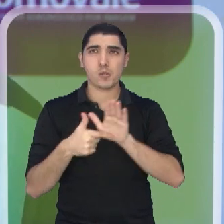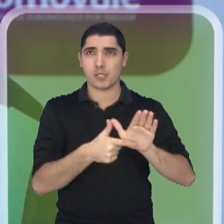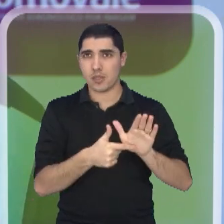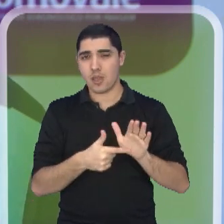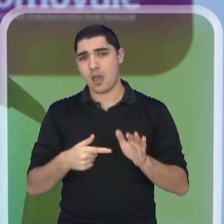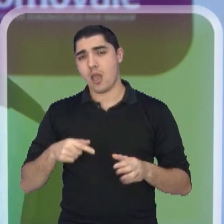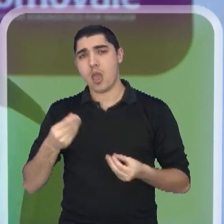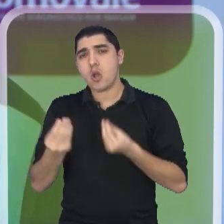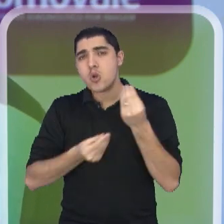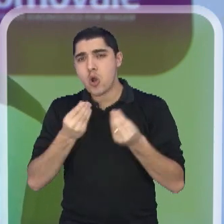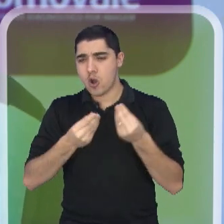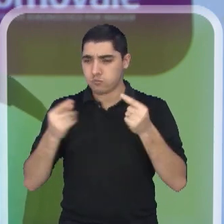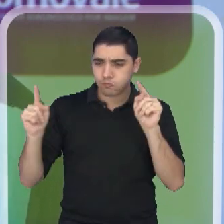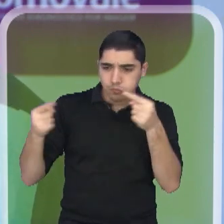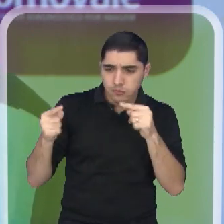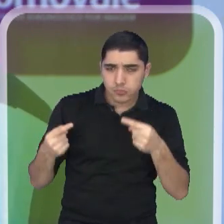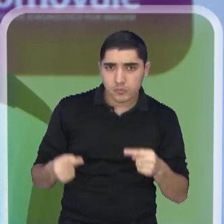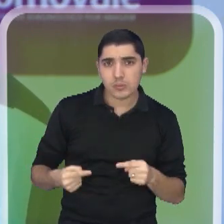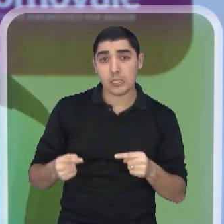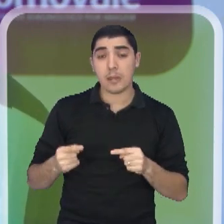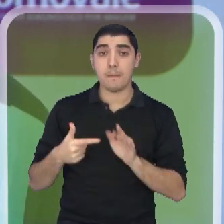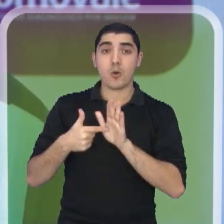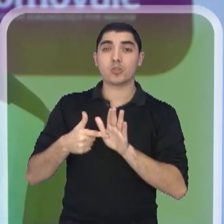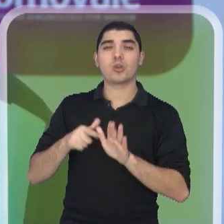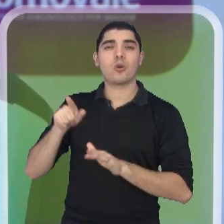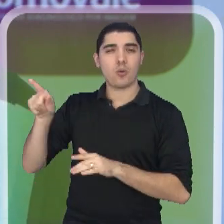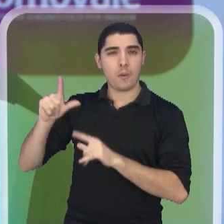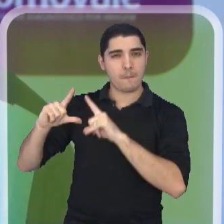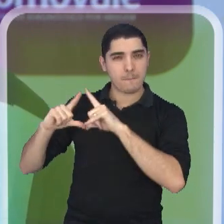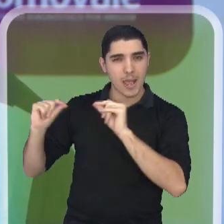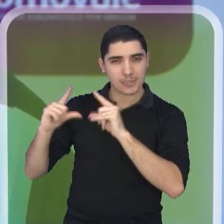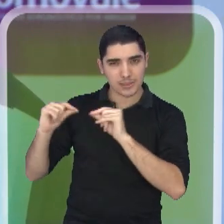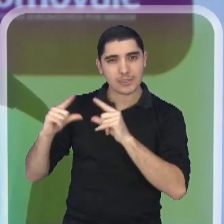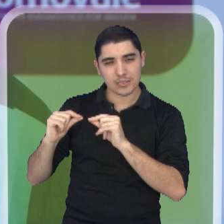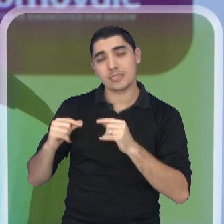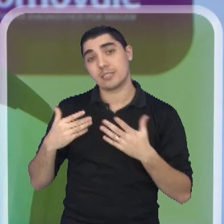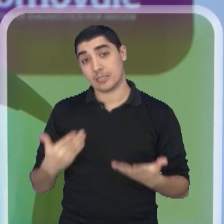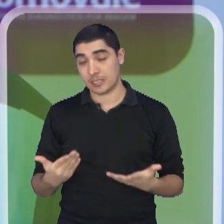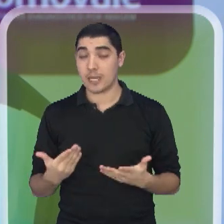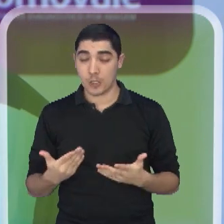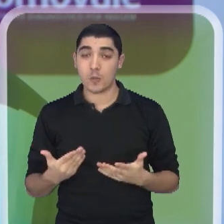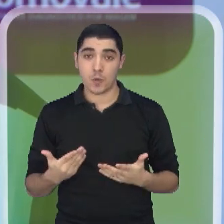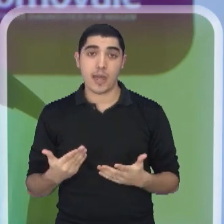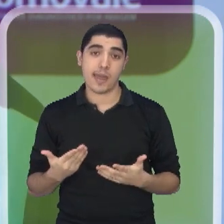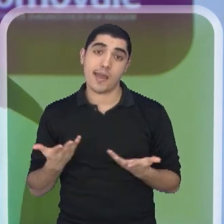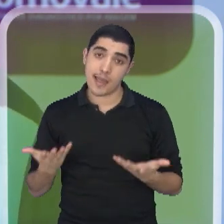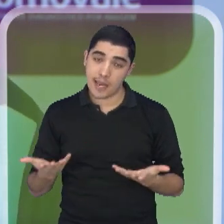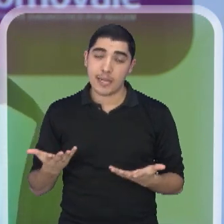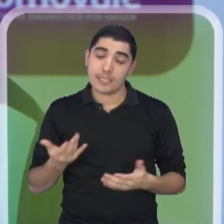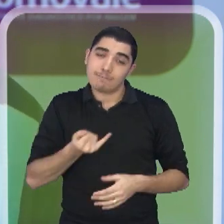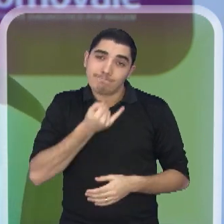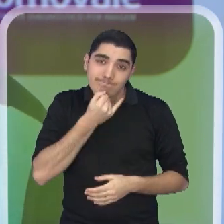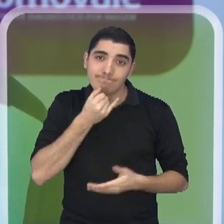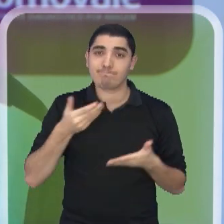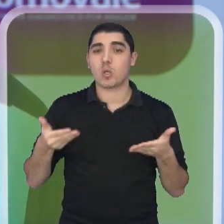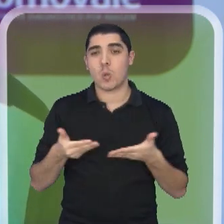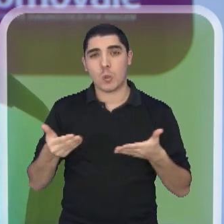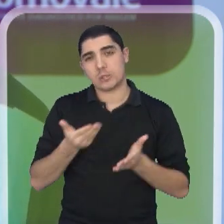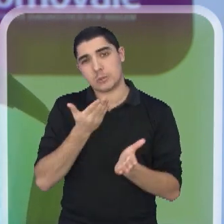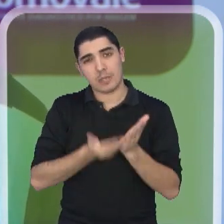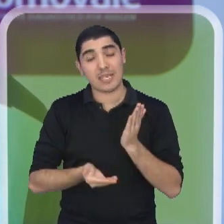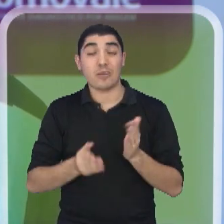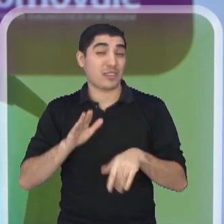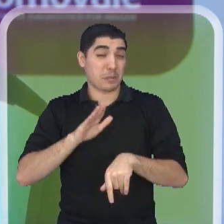mostramos um pouco do que é o Minas Brasília. E vamos para o jogo, né? Infelizmente, é um tempo